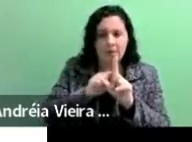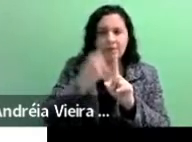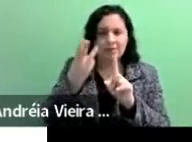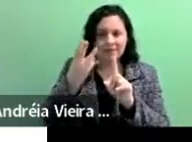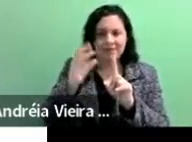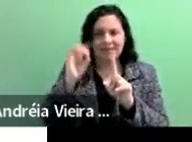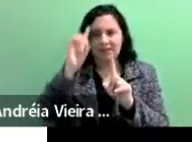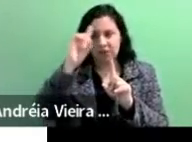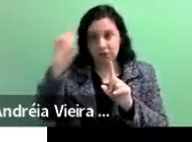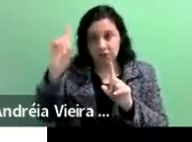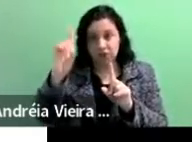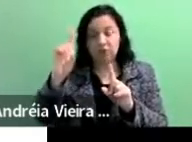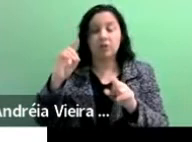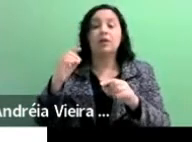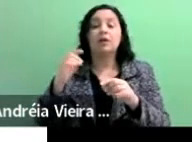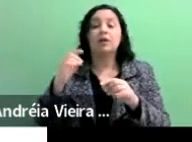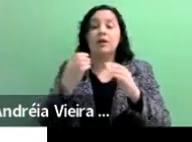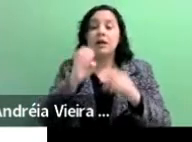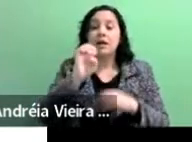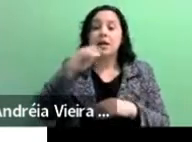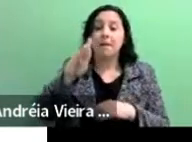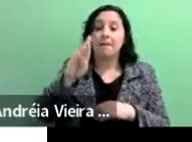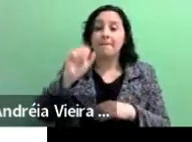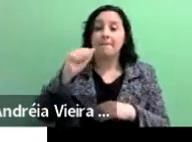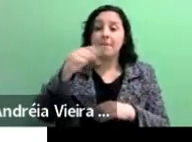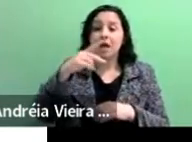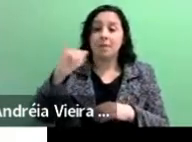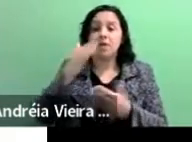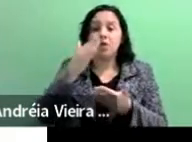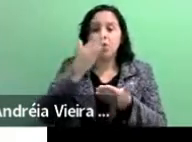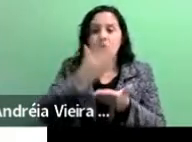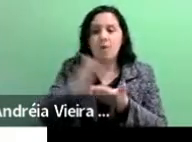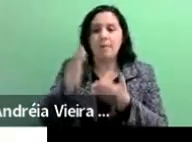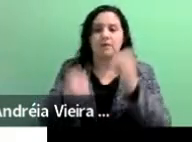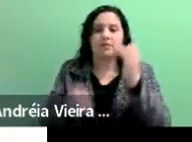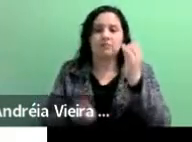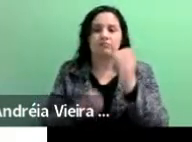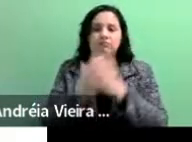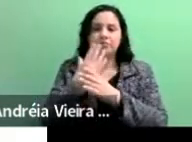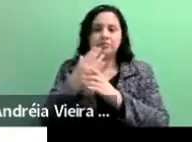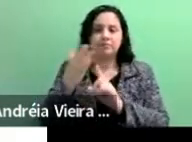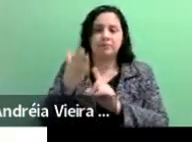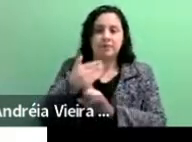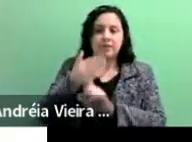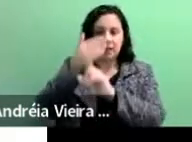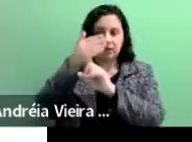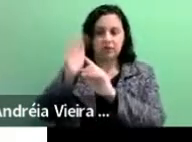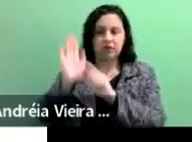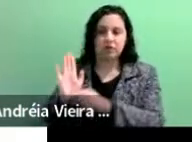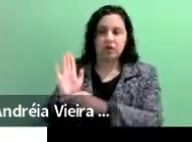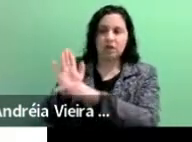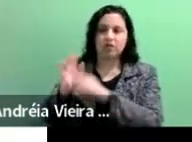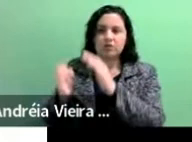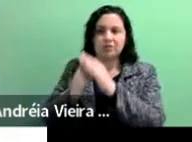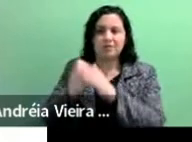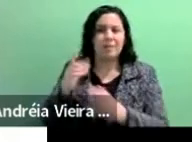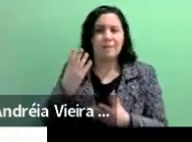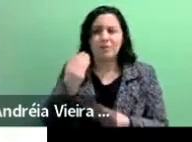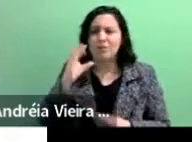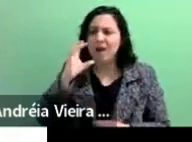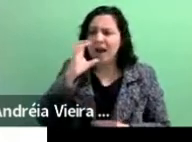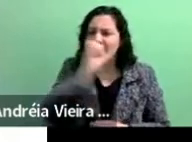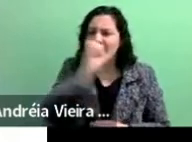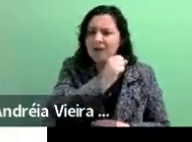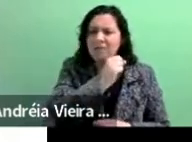Embrapi inicia o desenvolvimento da tecnologia, o desenvolvimento daquela tecnologia. Então, é um processo muito rápido, com